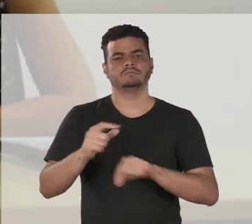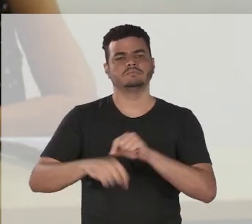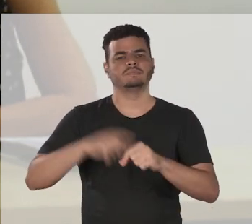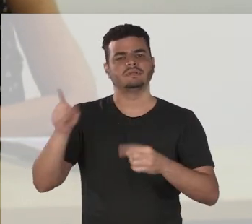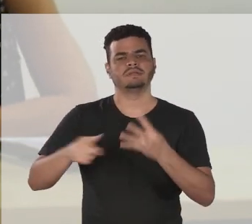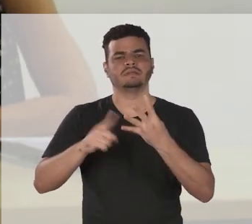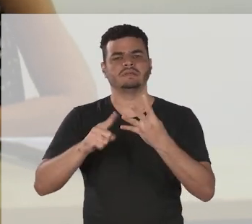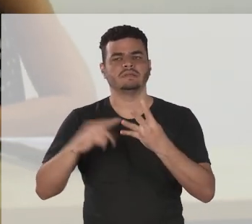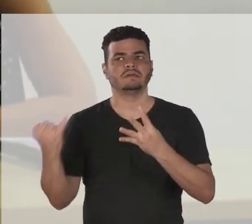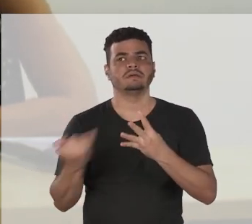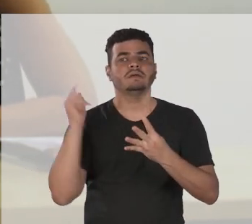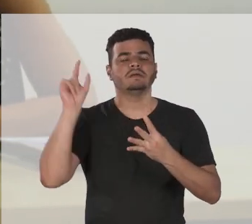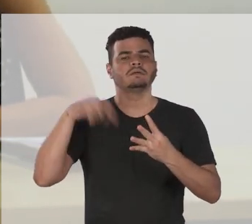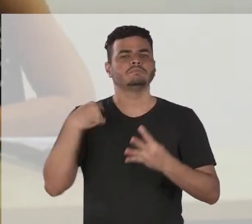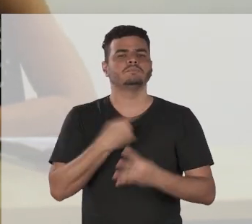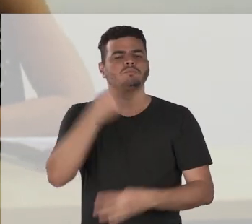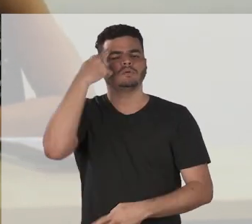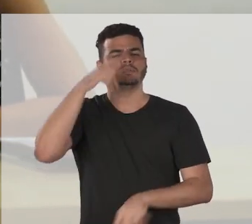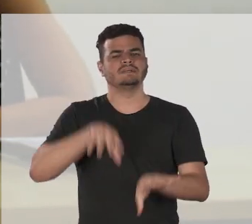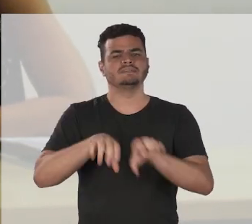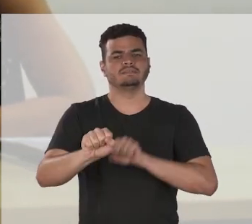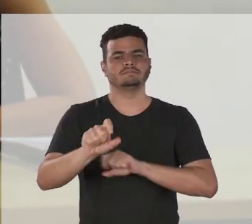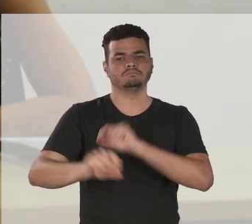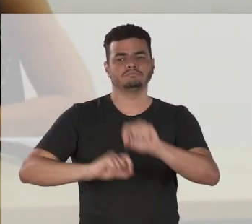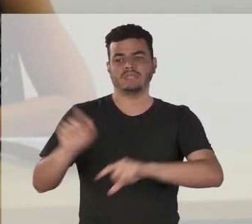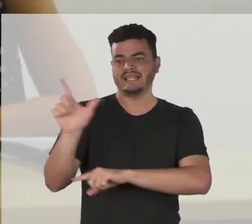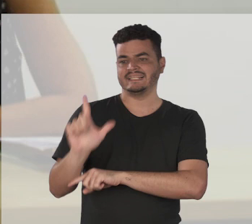importantes é pensar na formação literária.